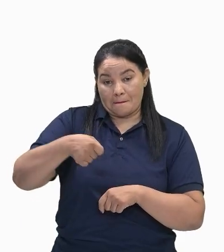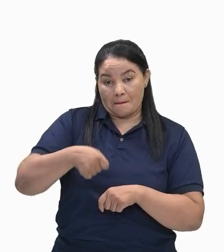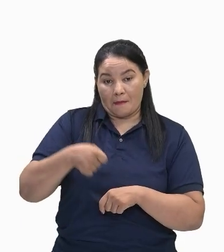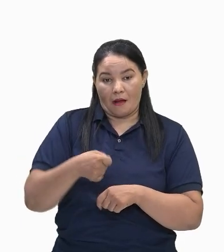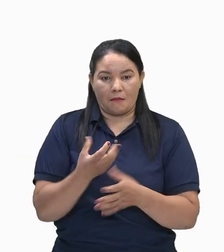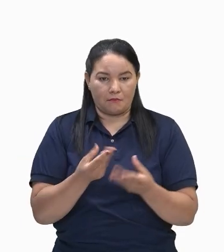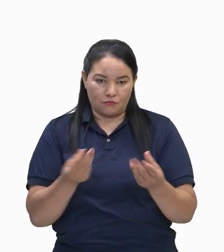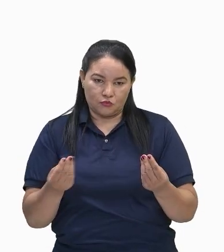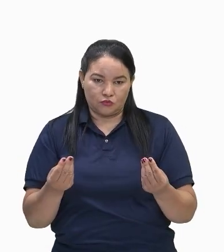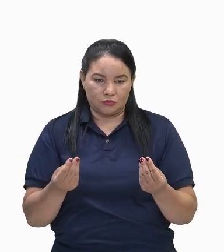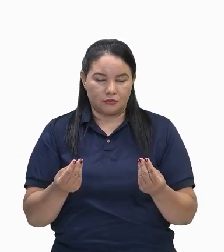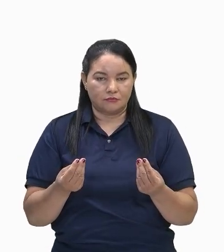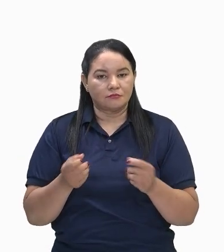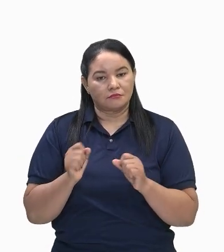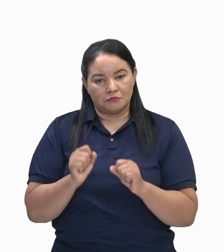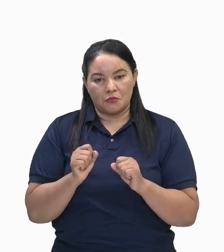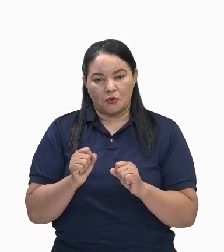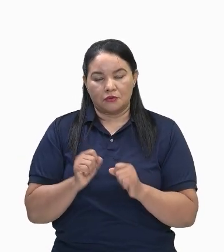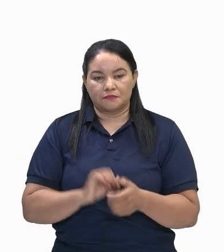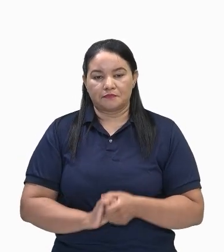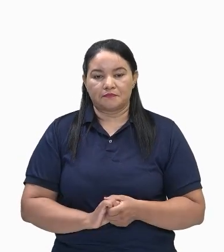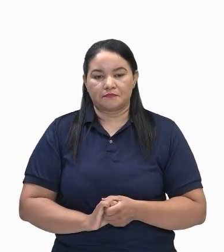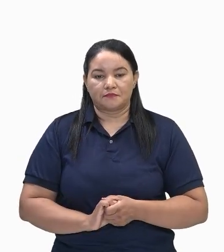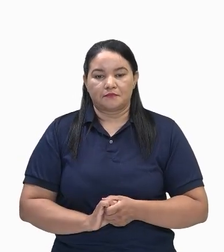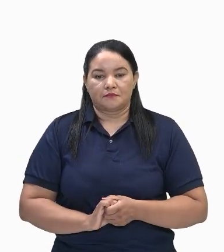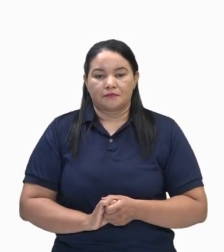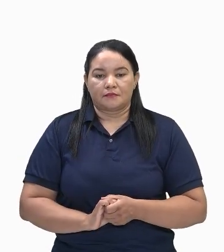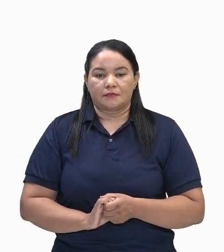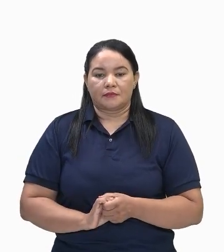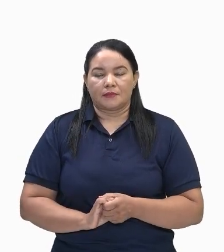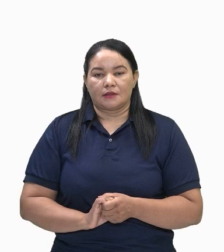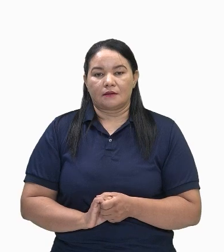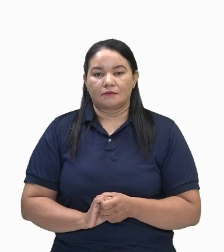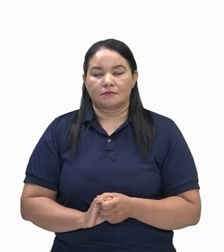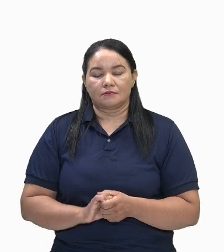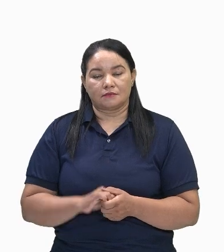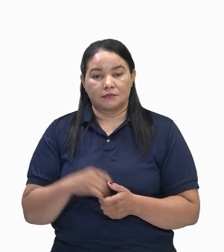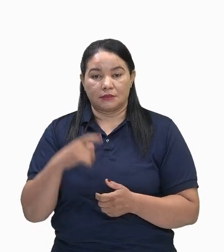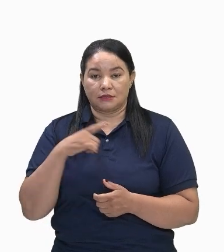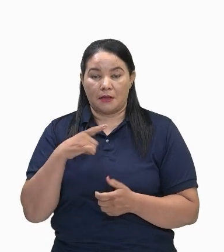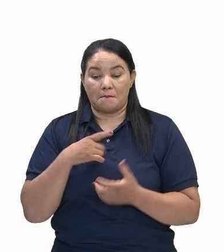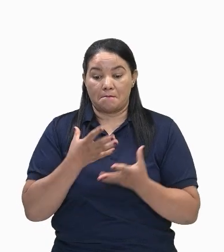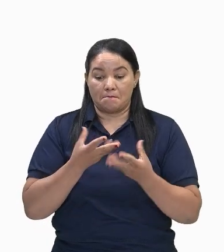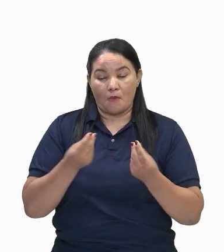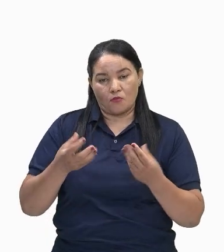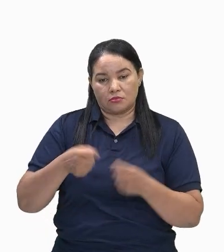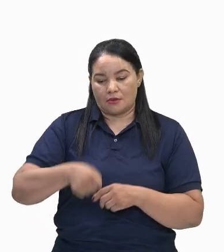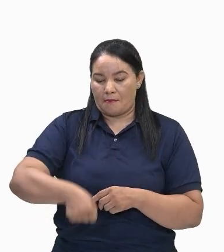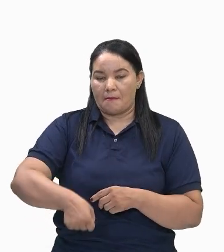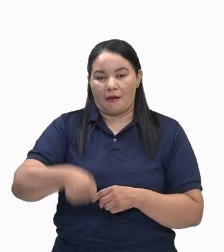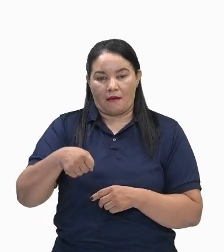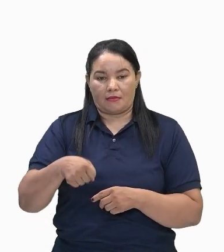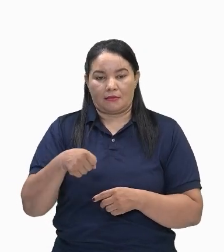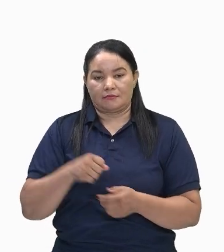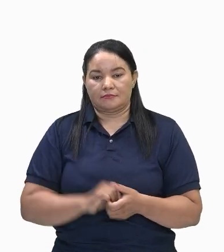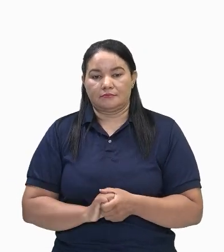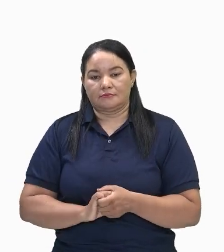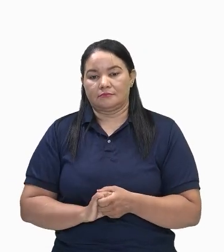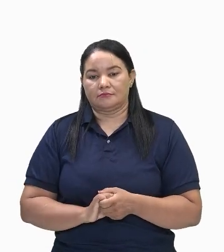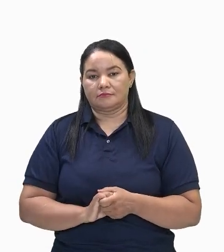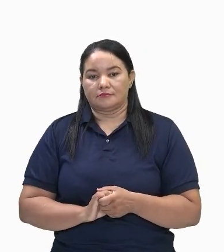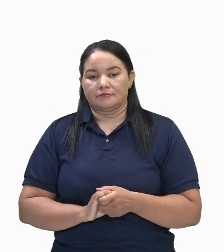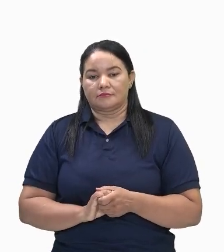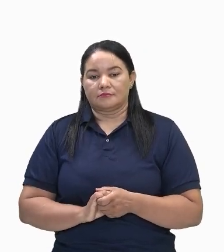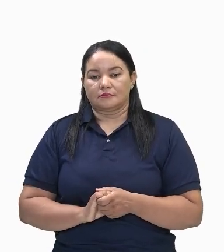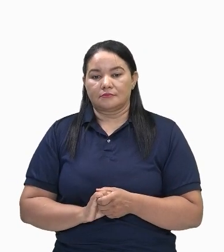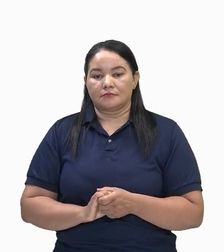também, luggage pode ser bagagem. She has a lot of luggage. Ele tem muita bagagem, ok? Malas e bagagens, nesse